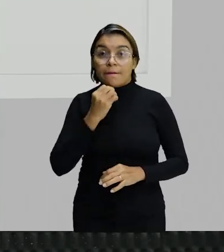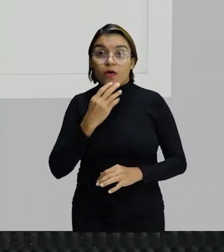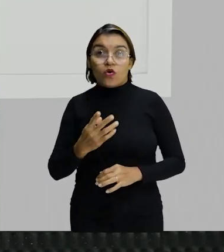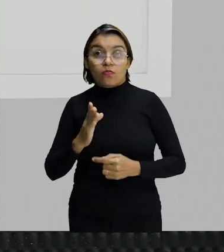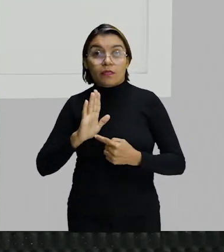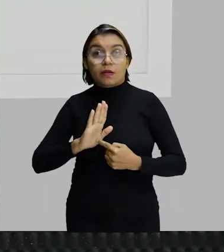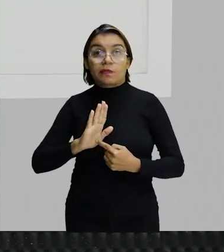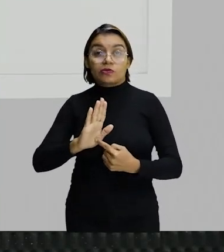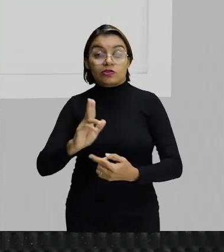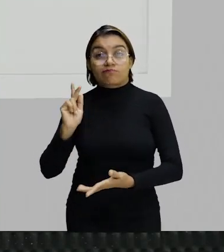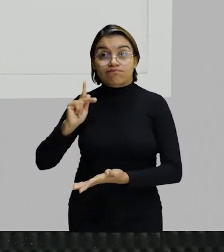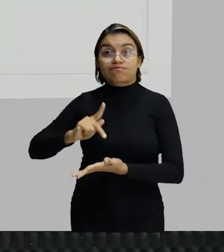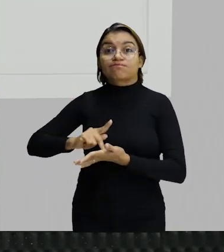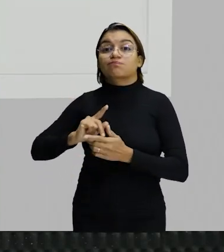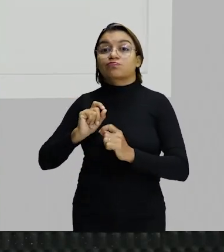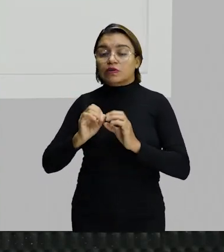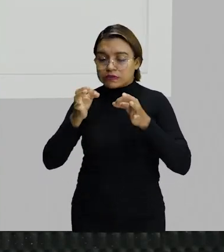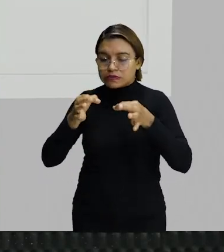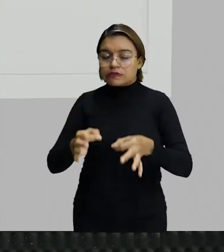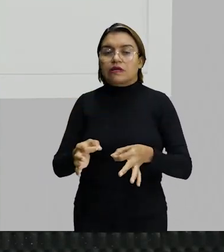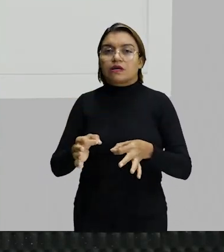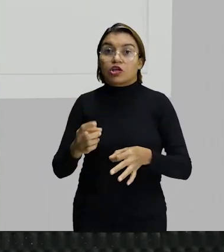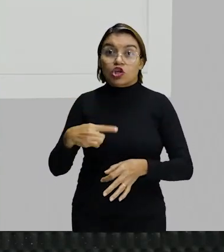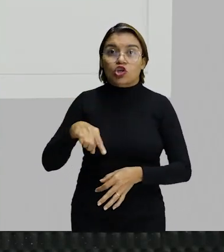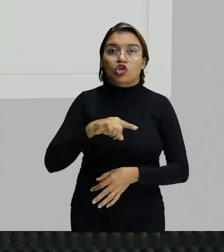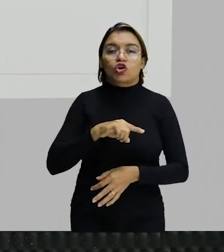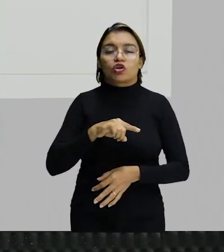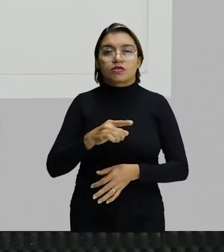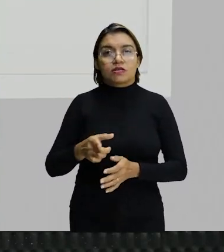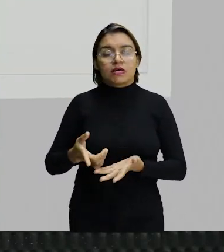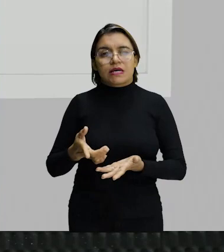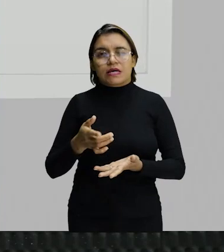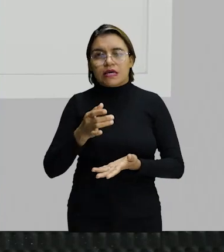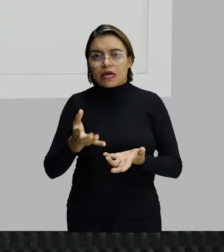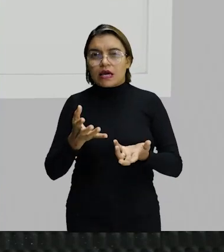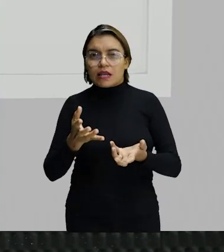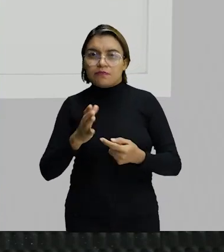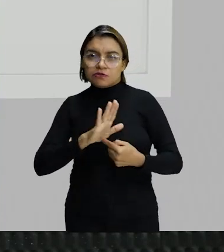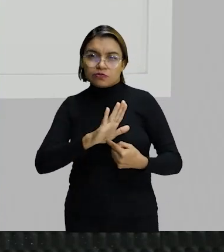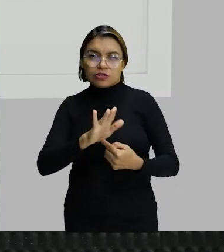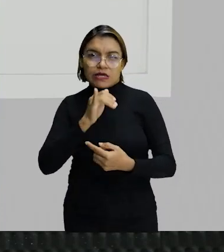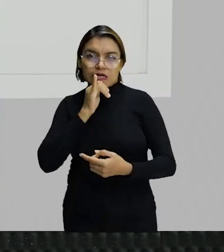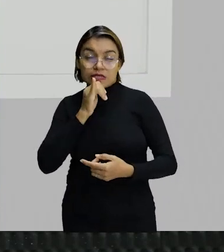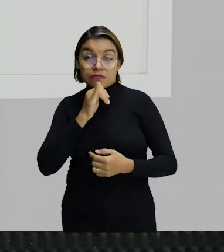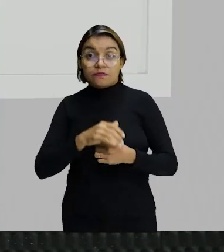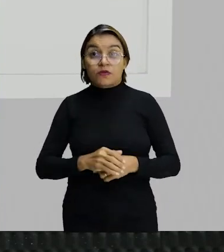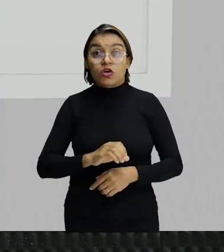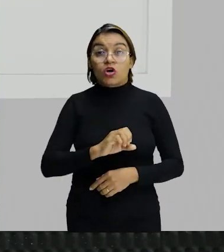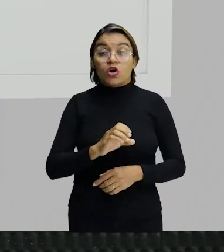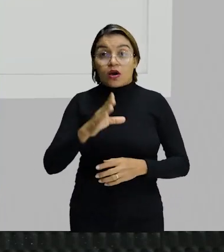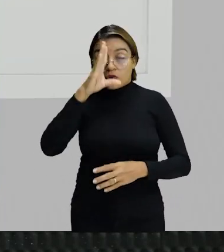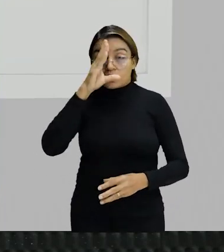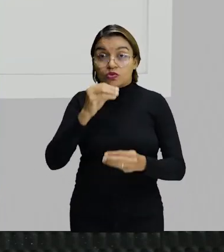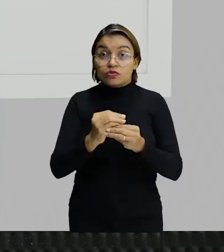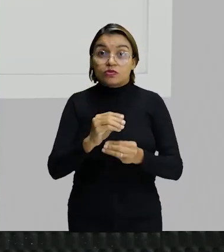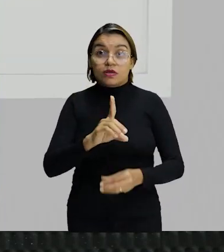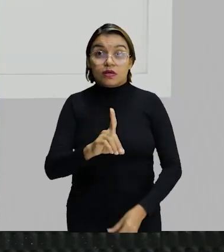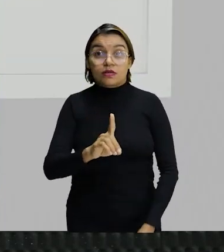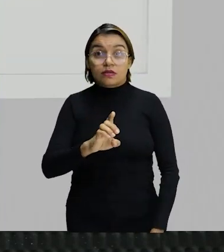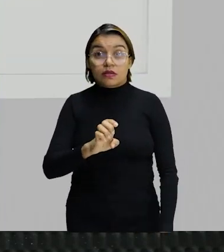confirmar algo que nós já queremos estabelecer a priori. Então, no silogismo dedutivo, nós temos